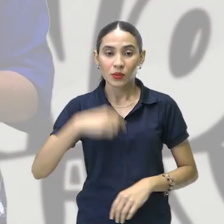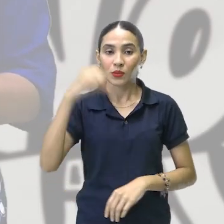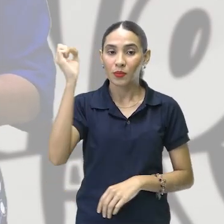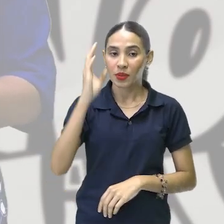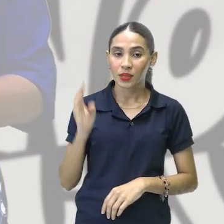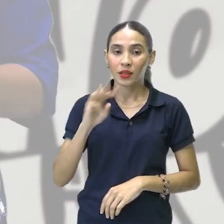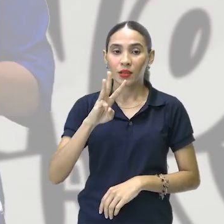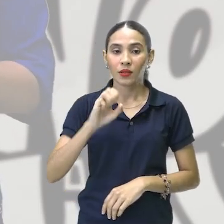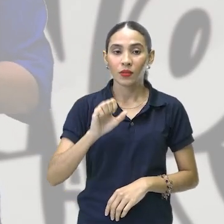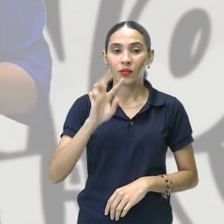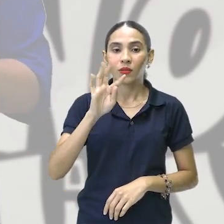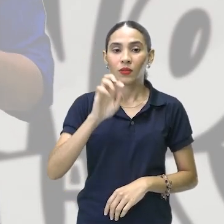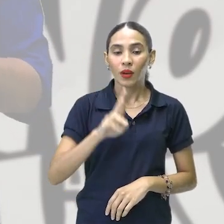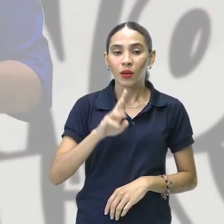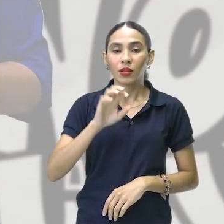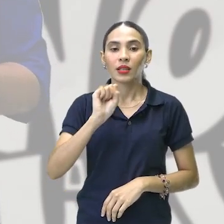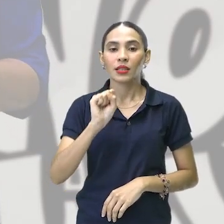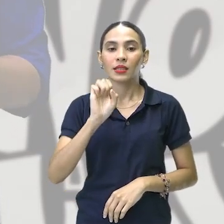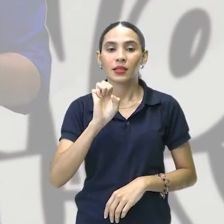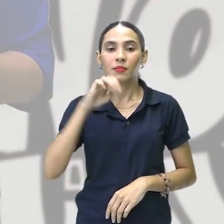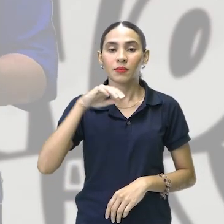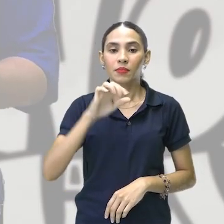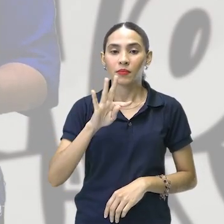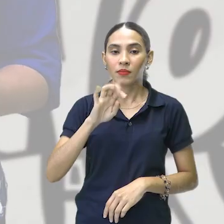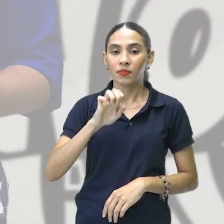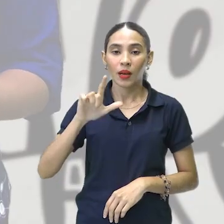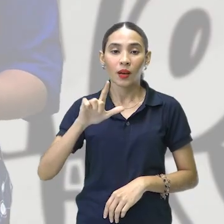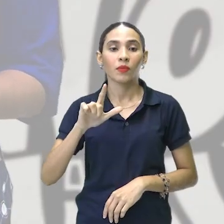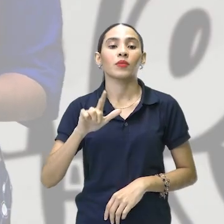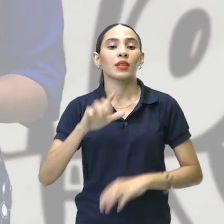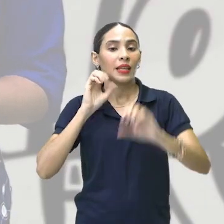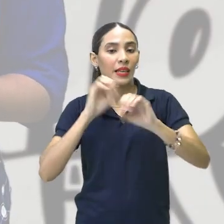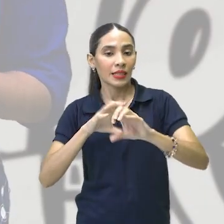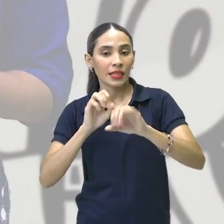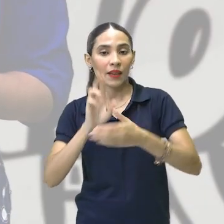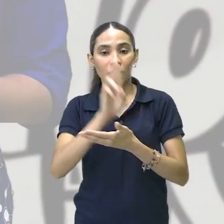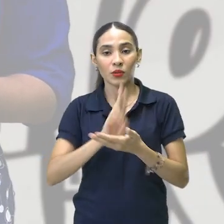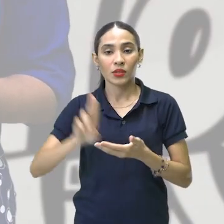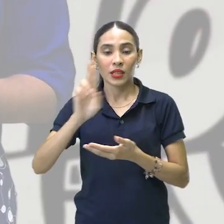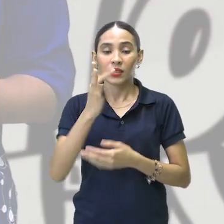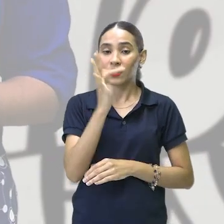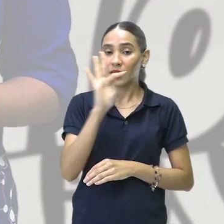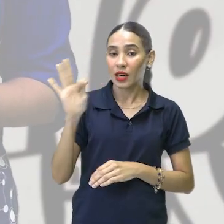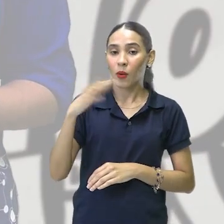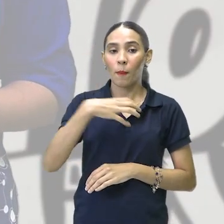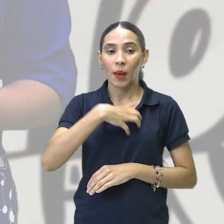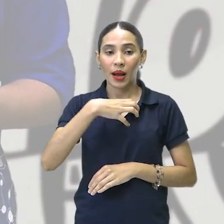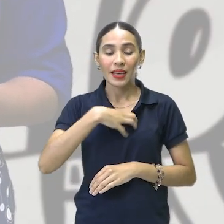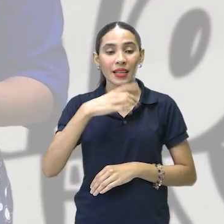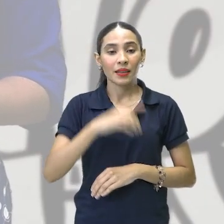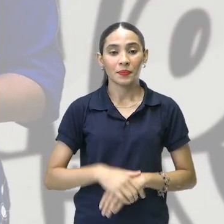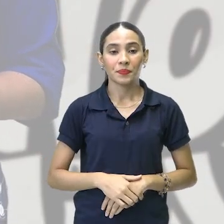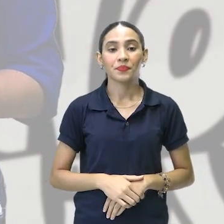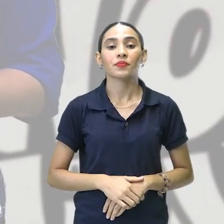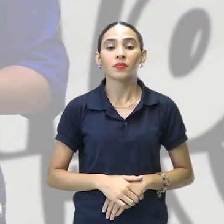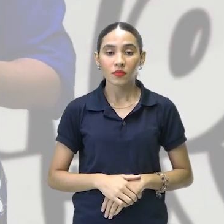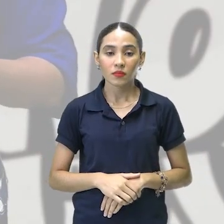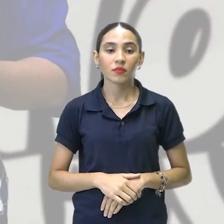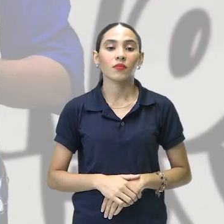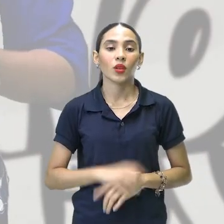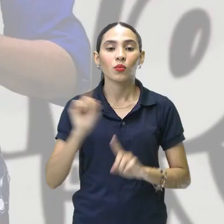suíço brasileiro Walter Smera, quando lecionava na Universidade Federal da Bahia, em